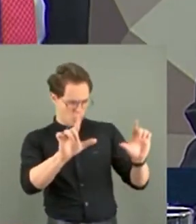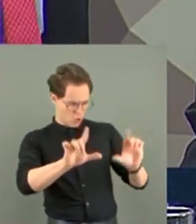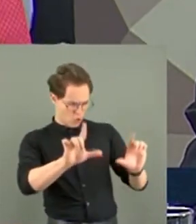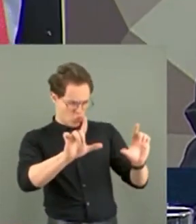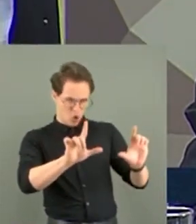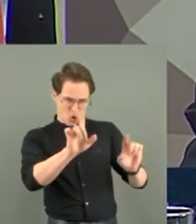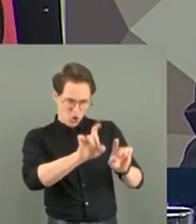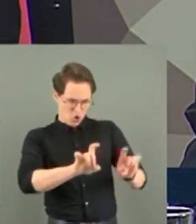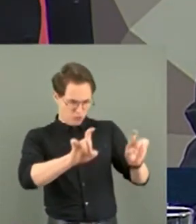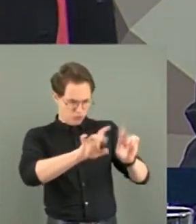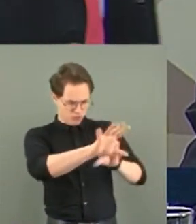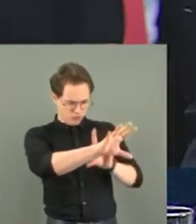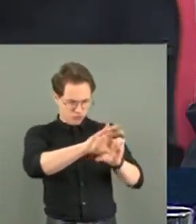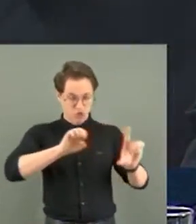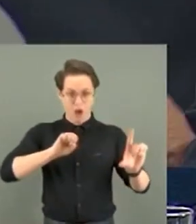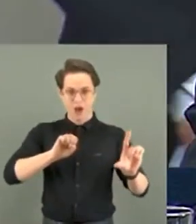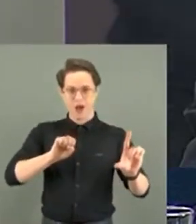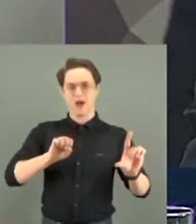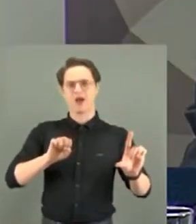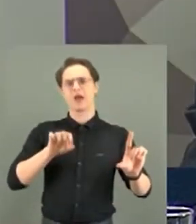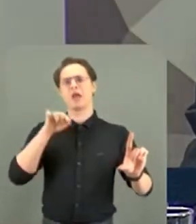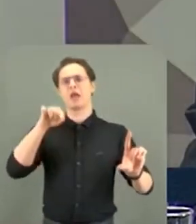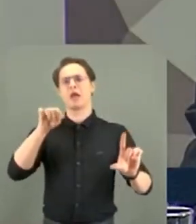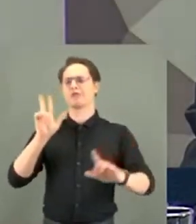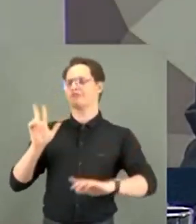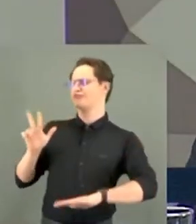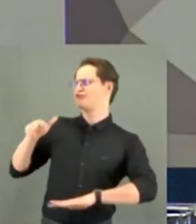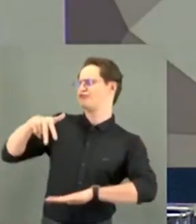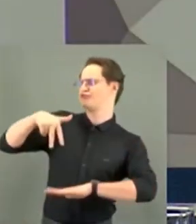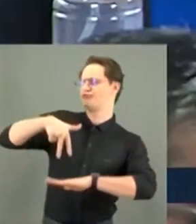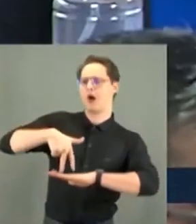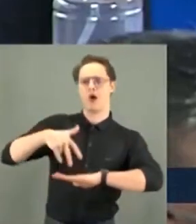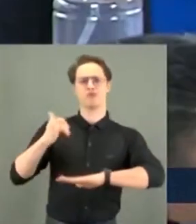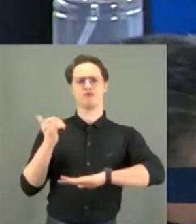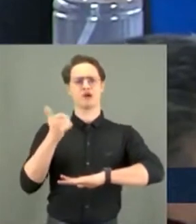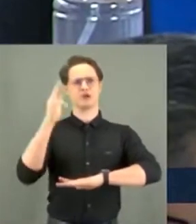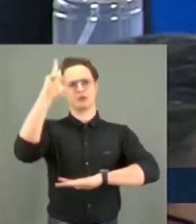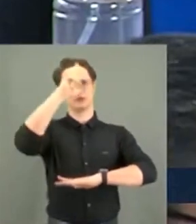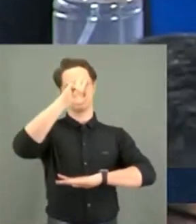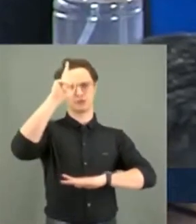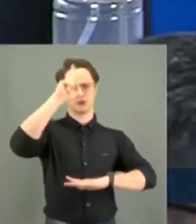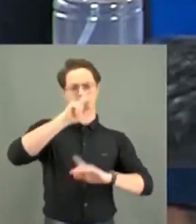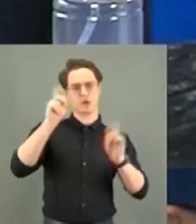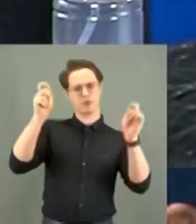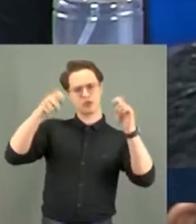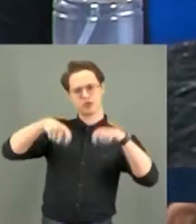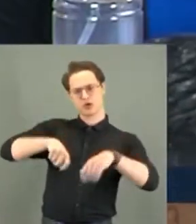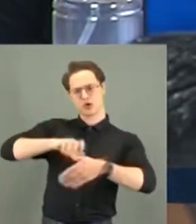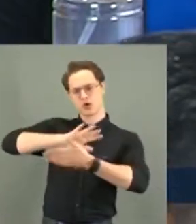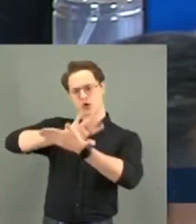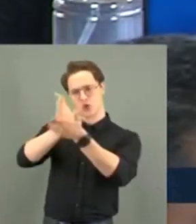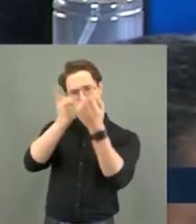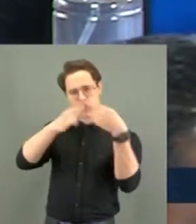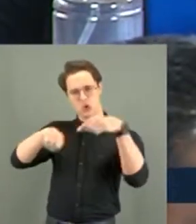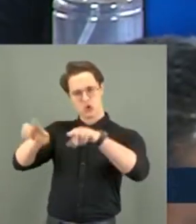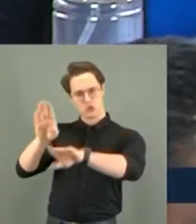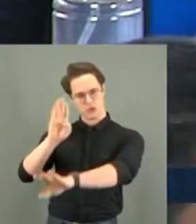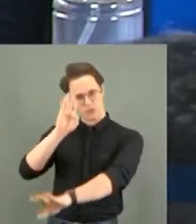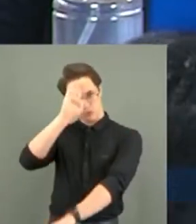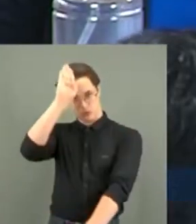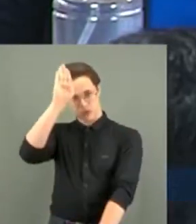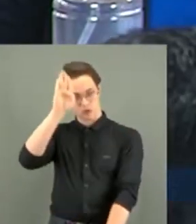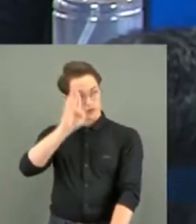aqui dar uma incrível história para poder destruir Messias Jair